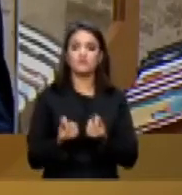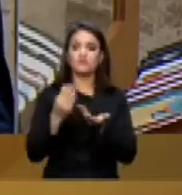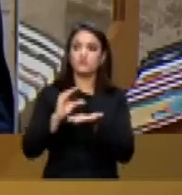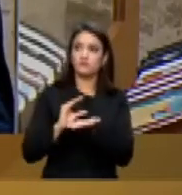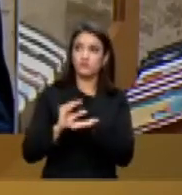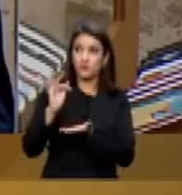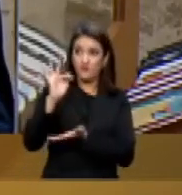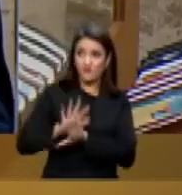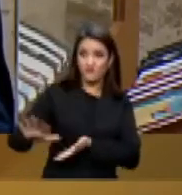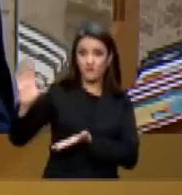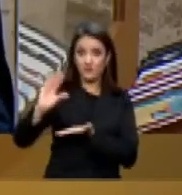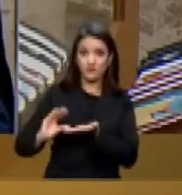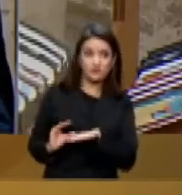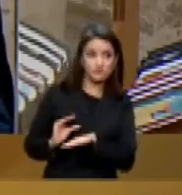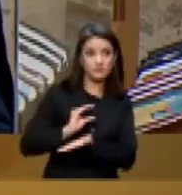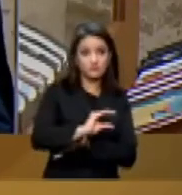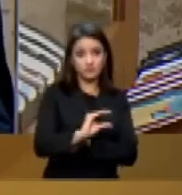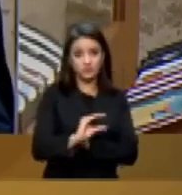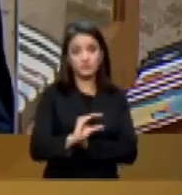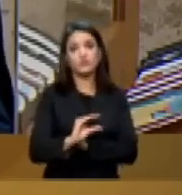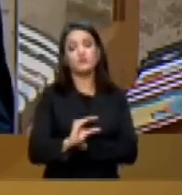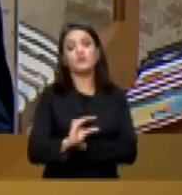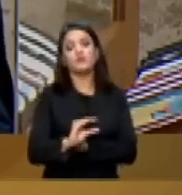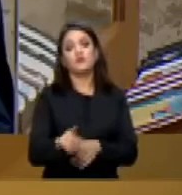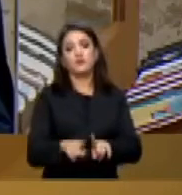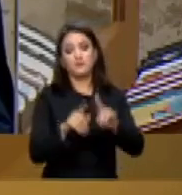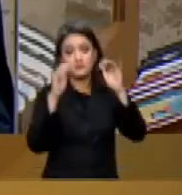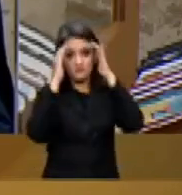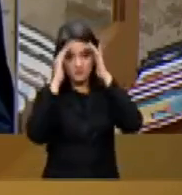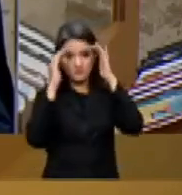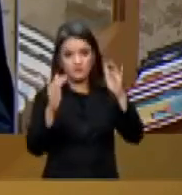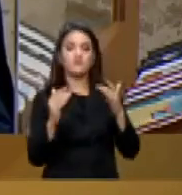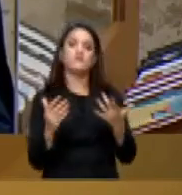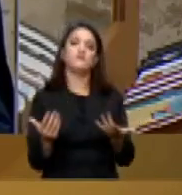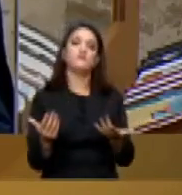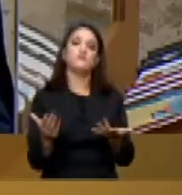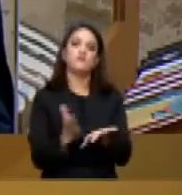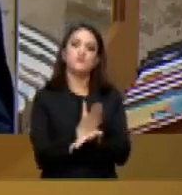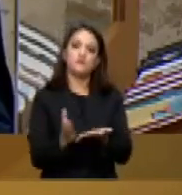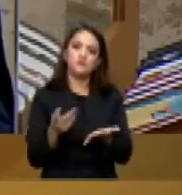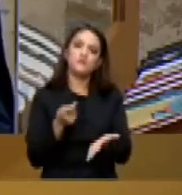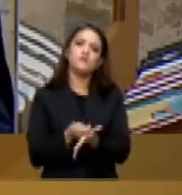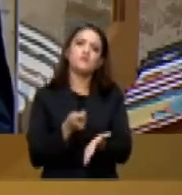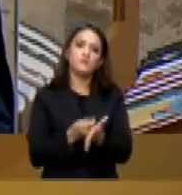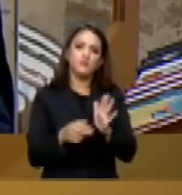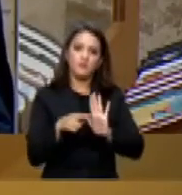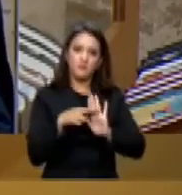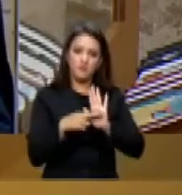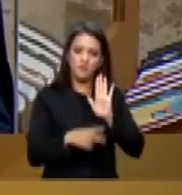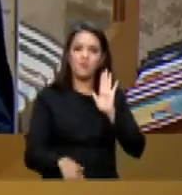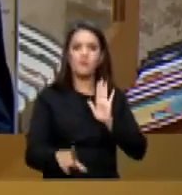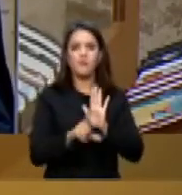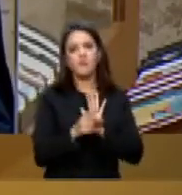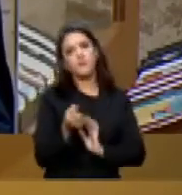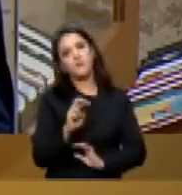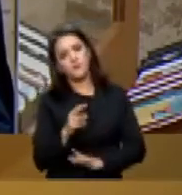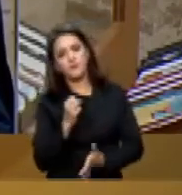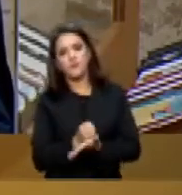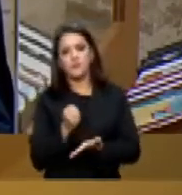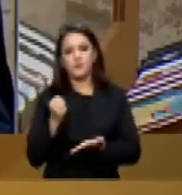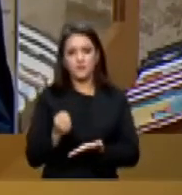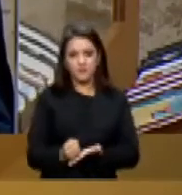verbas federais facultativas ao cumprimento de determinadas exigências legais ou